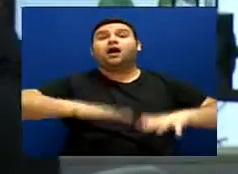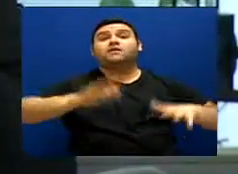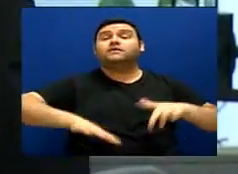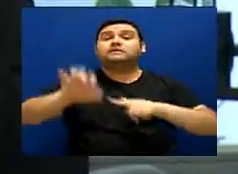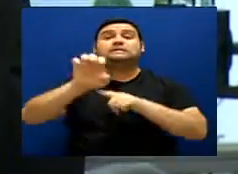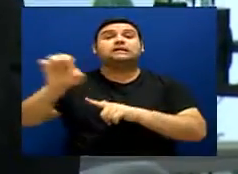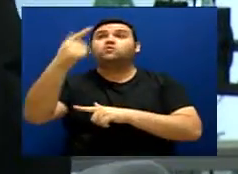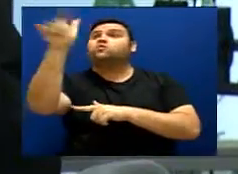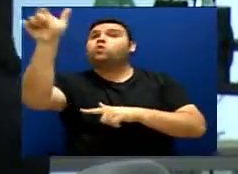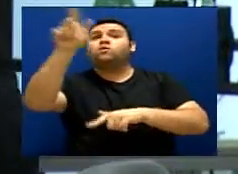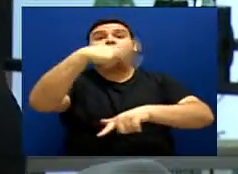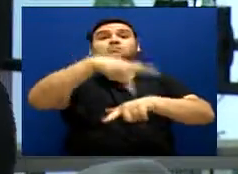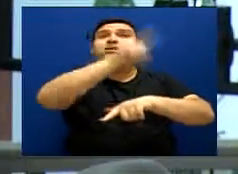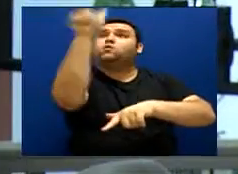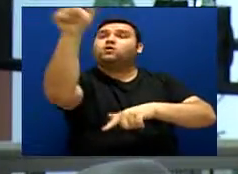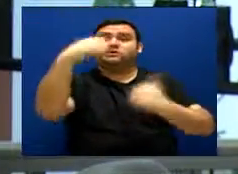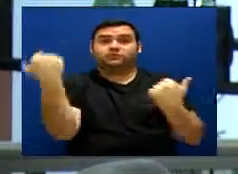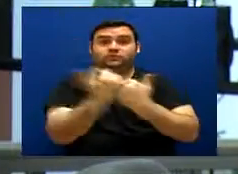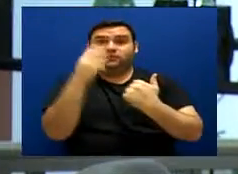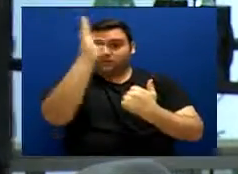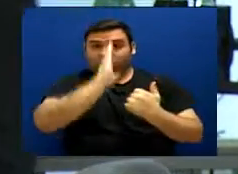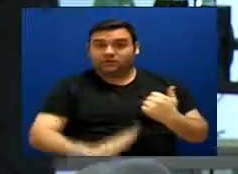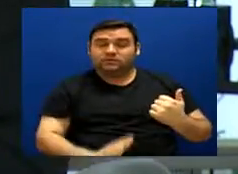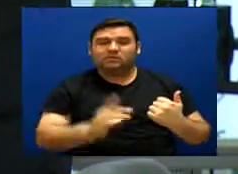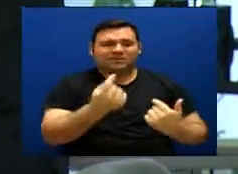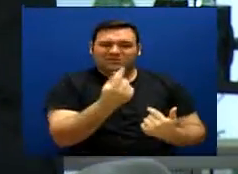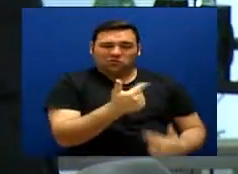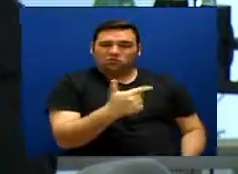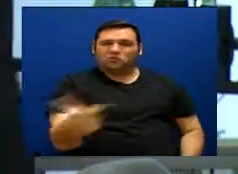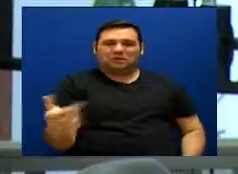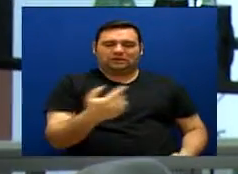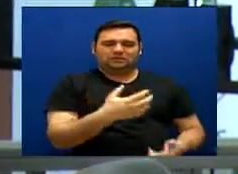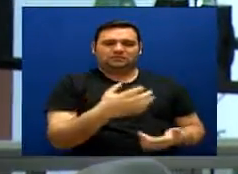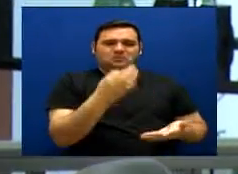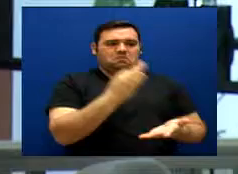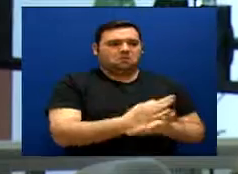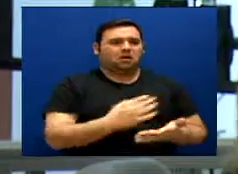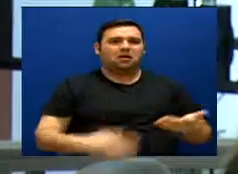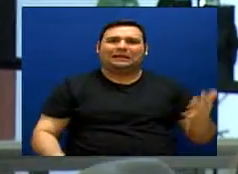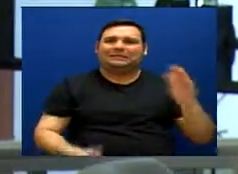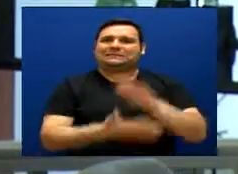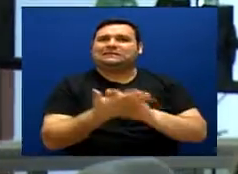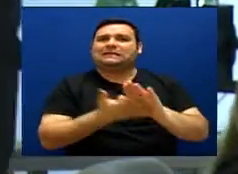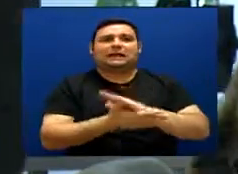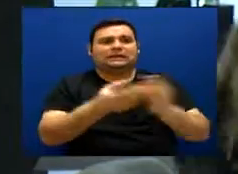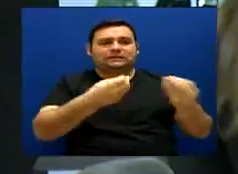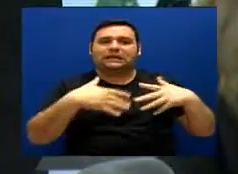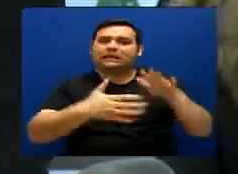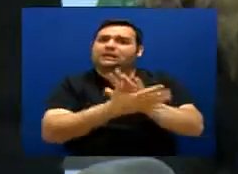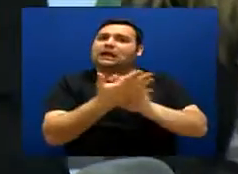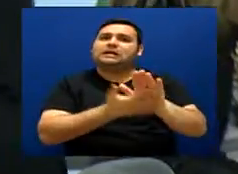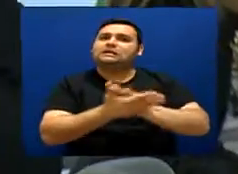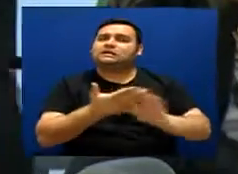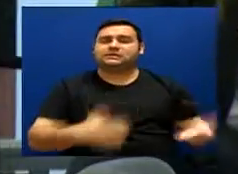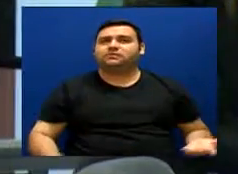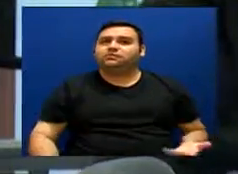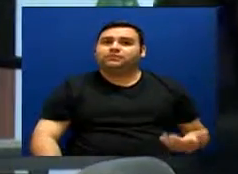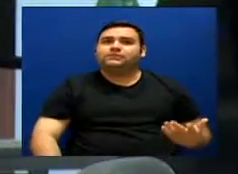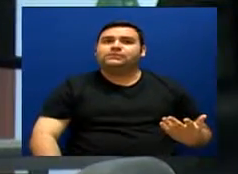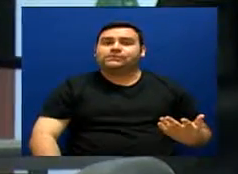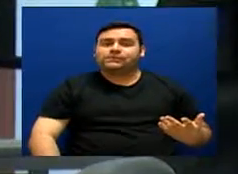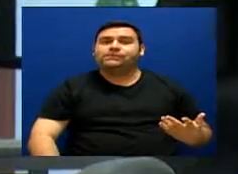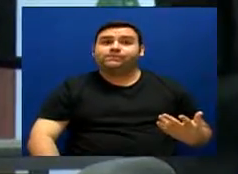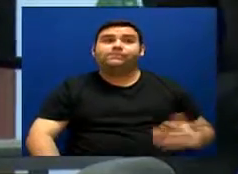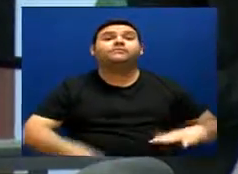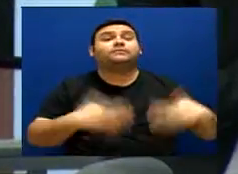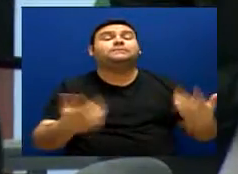outro país representar o Brasil, ninguém não tem uma moeda, ninguém dá nem um pão com mortandela pro cara. Vou falar bem o nosso português aqui da cidade